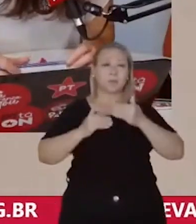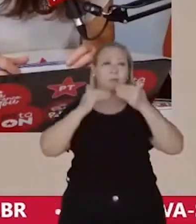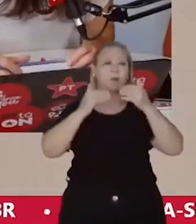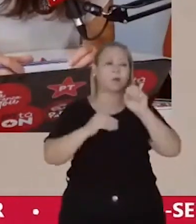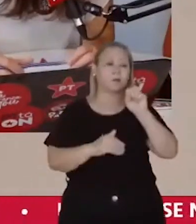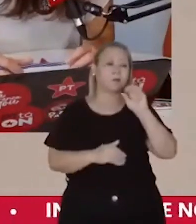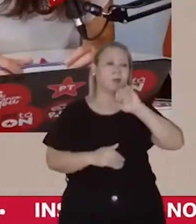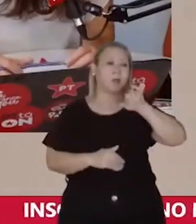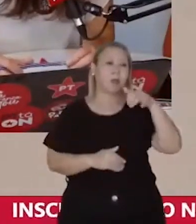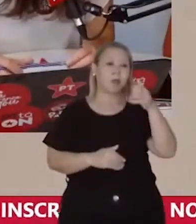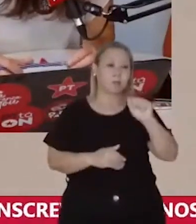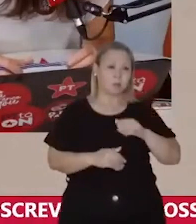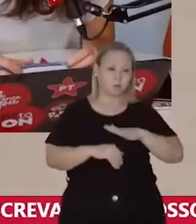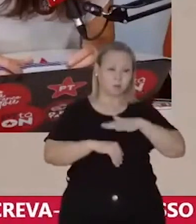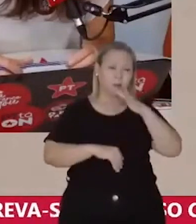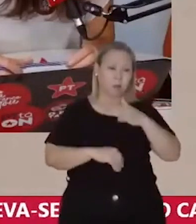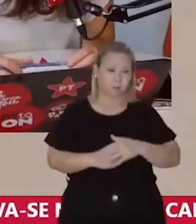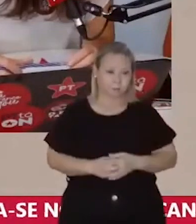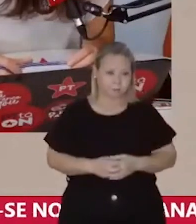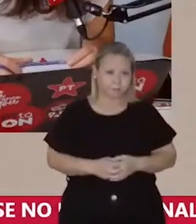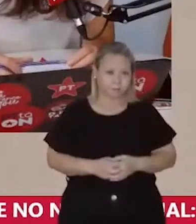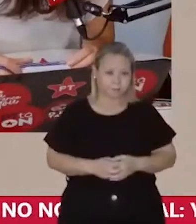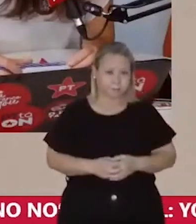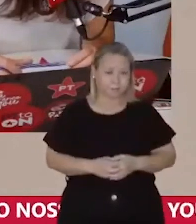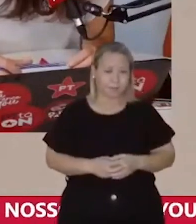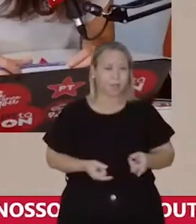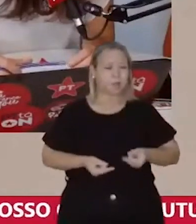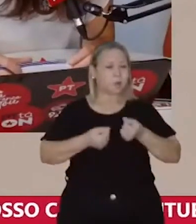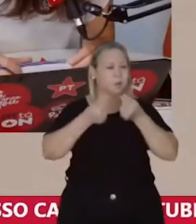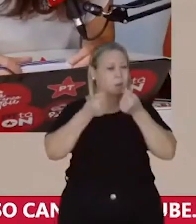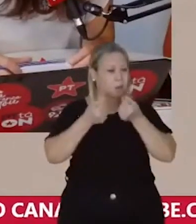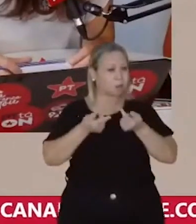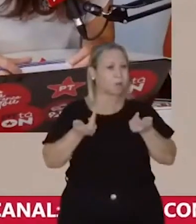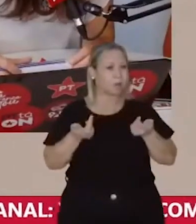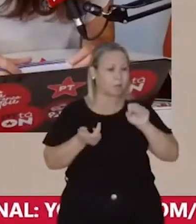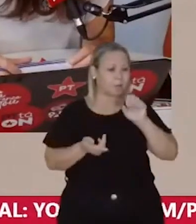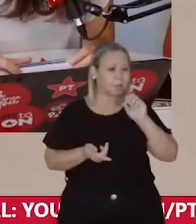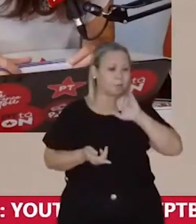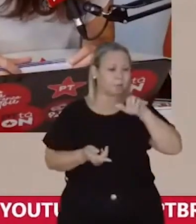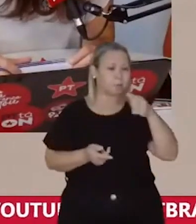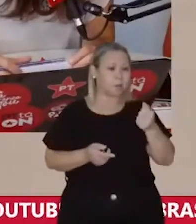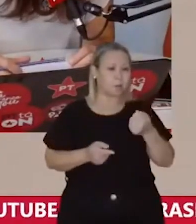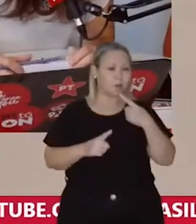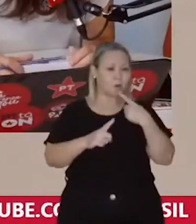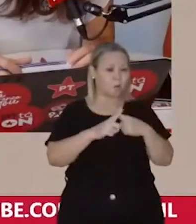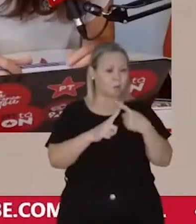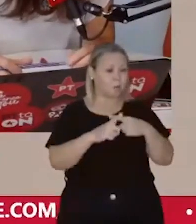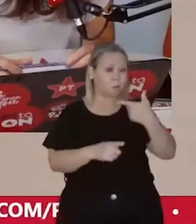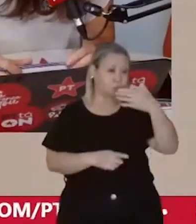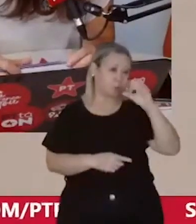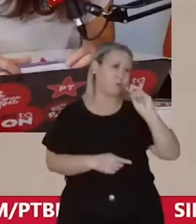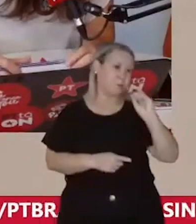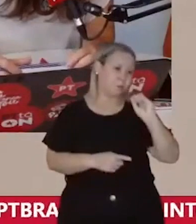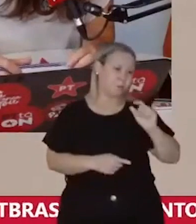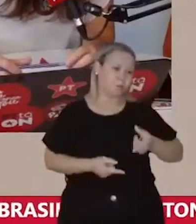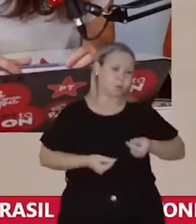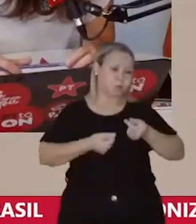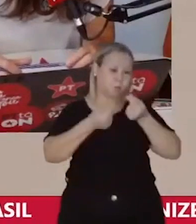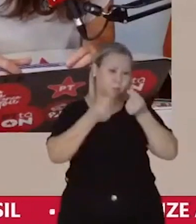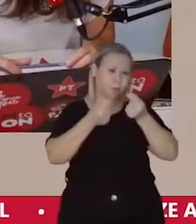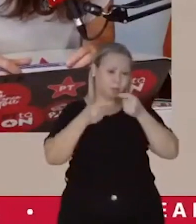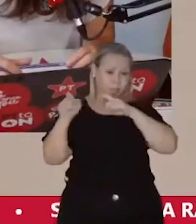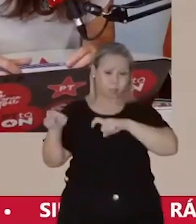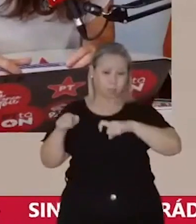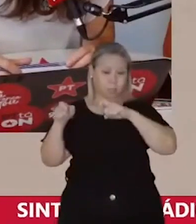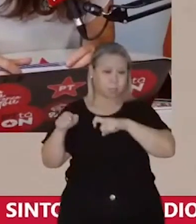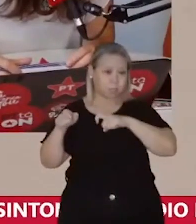maior, multiplica por 5 a rentabilidade da soja, e multiplica por 10 a rentabilidade da pecuária,